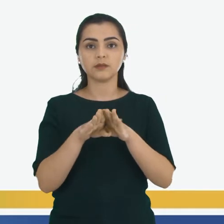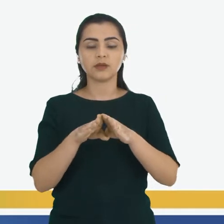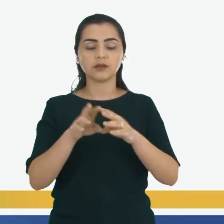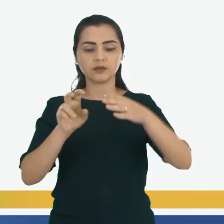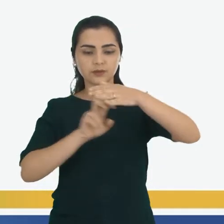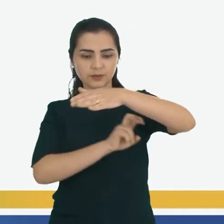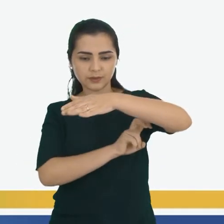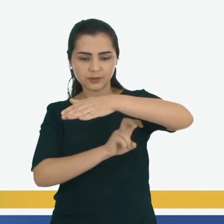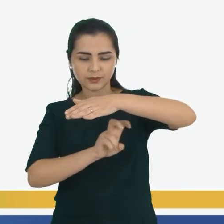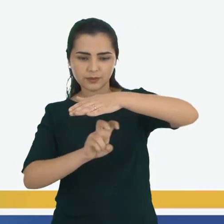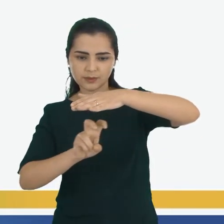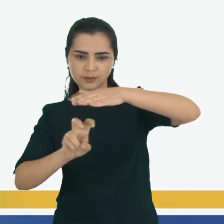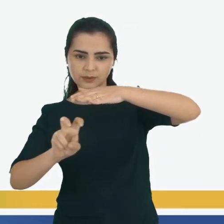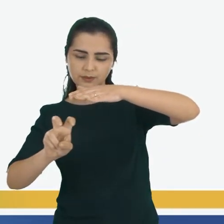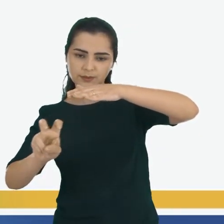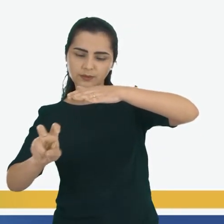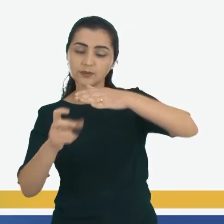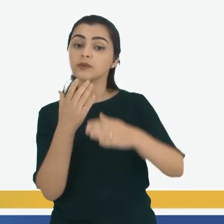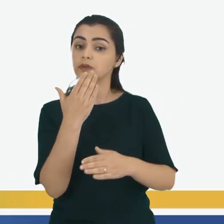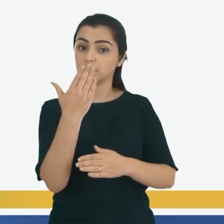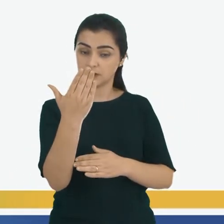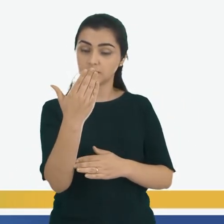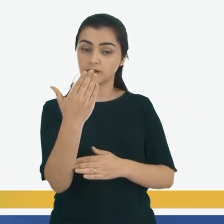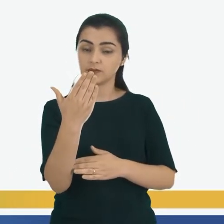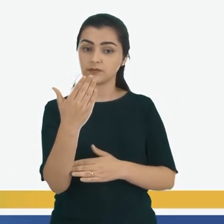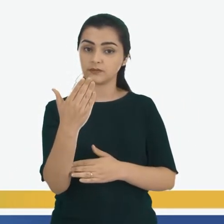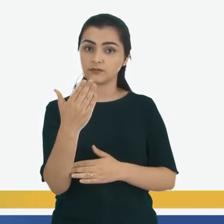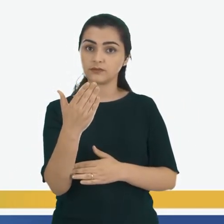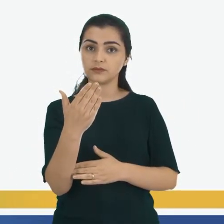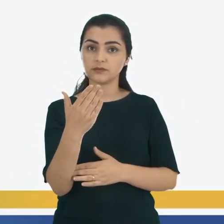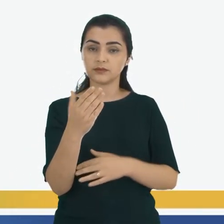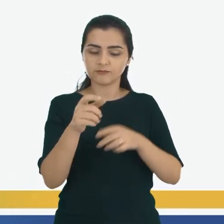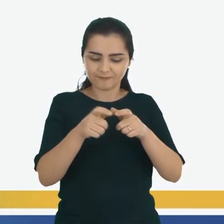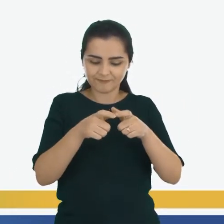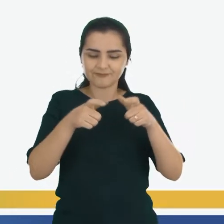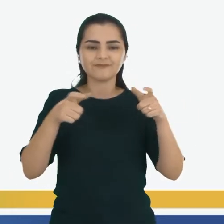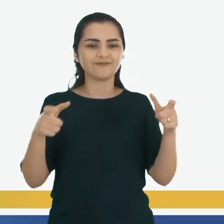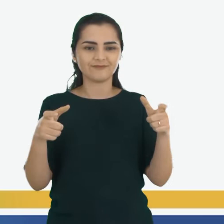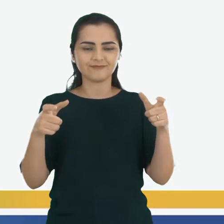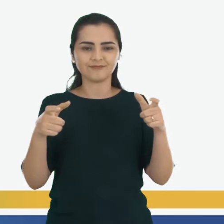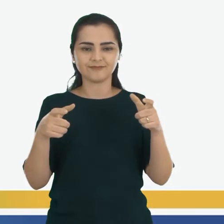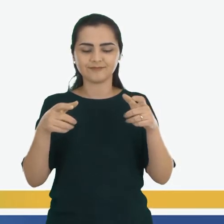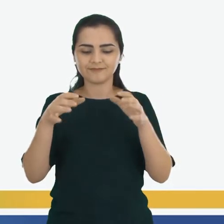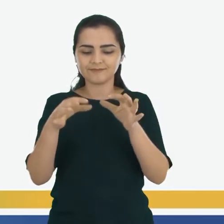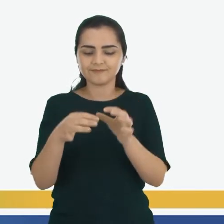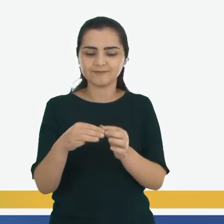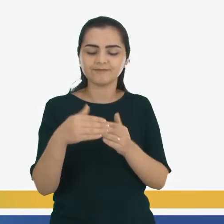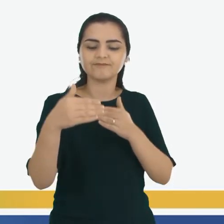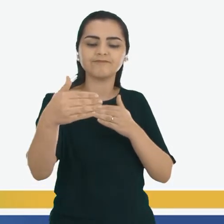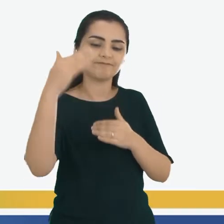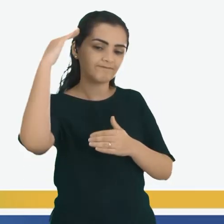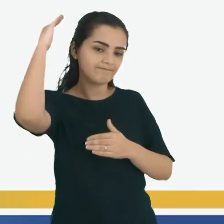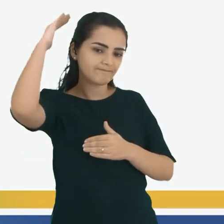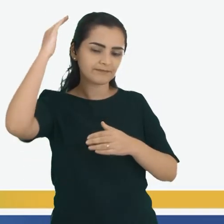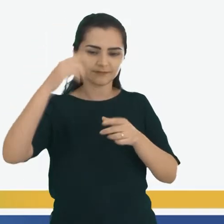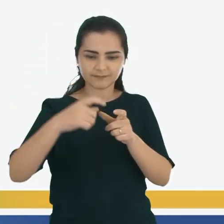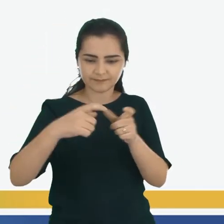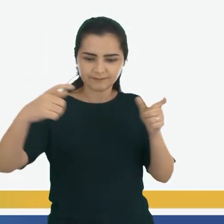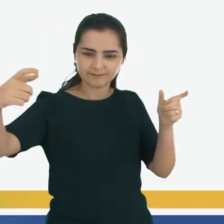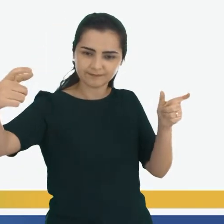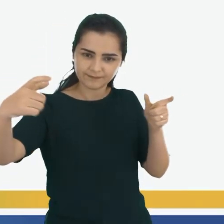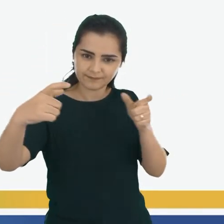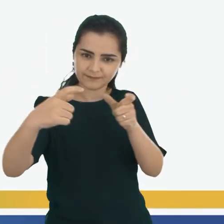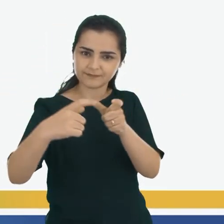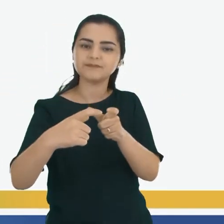de metrô. A parte da frente dessa composição está em tamanho maior e a parte de trás vai ficando cada vez em